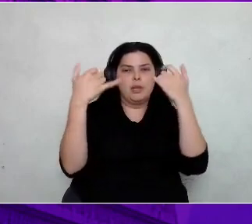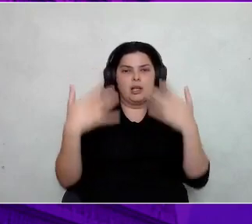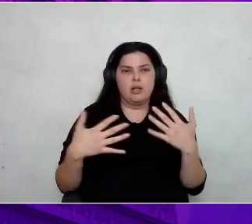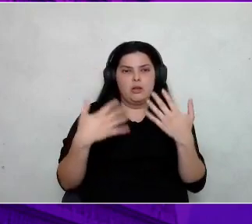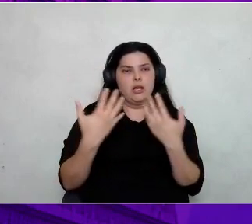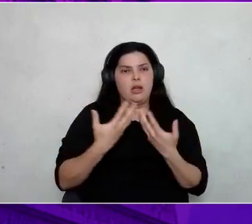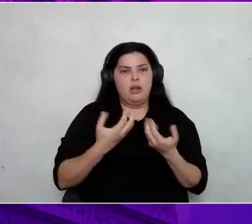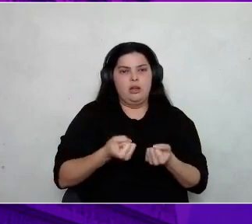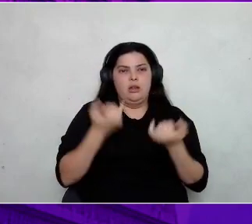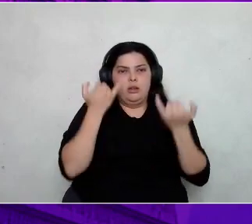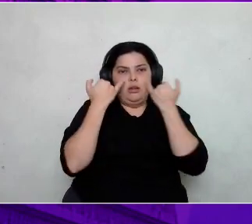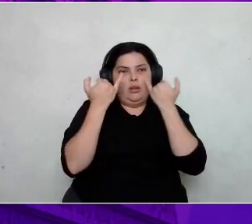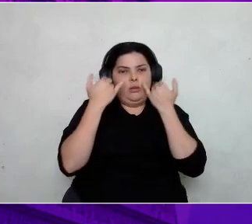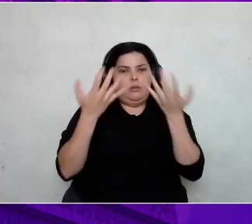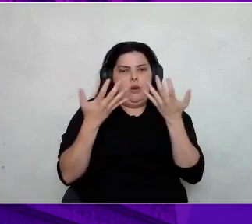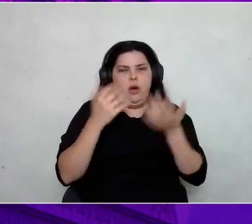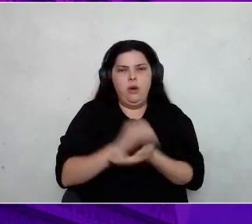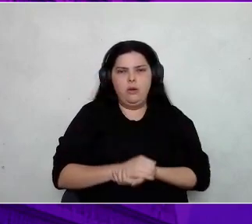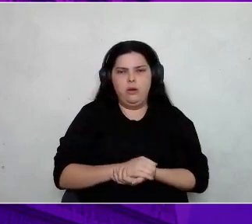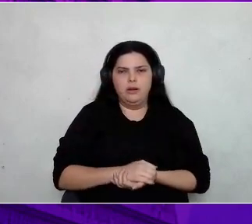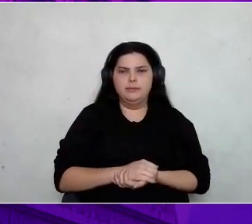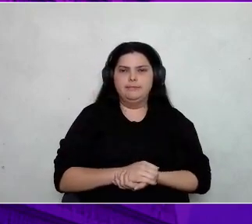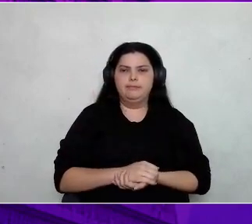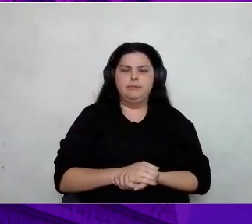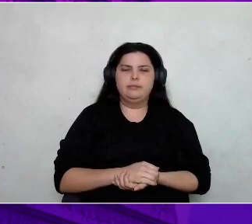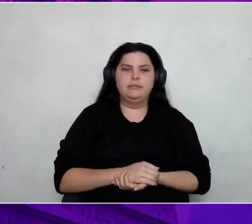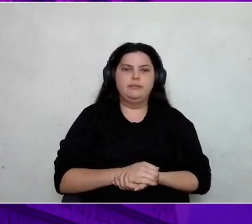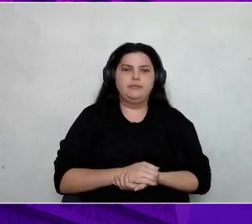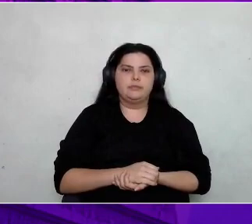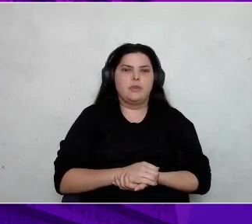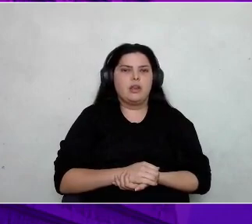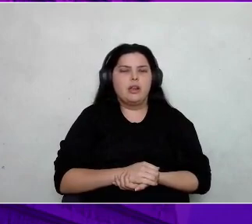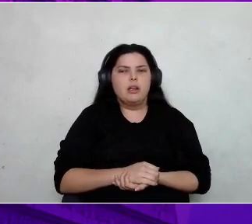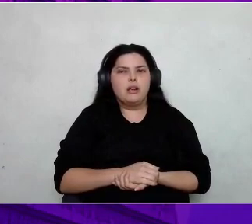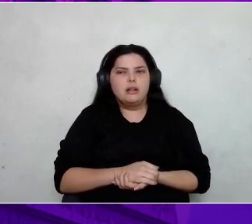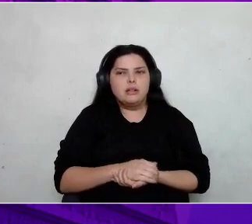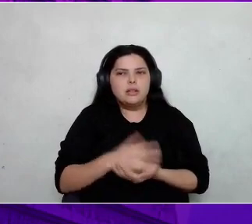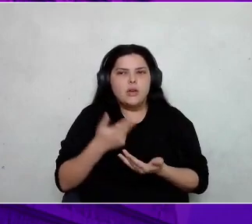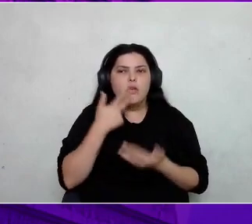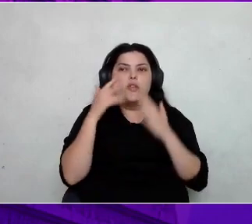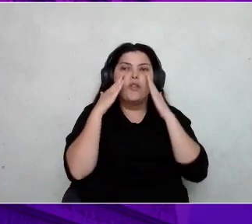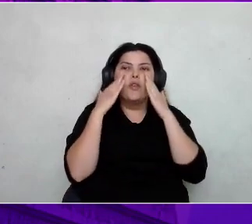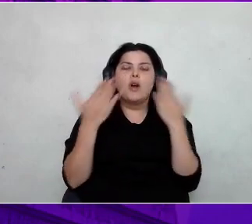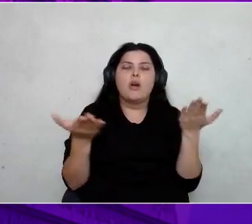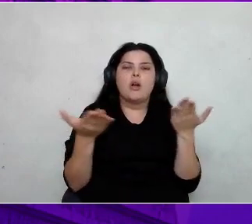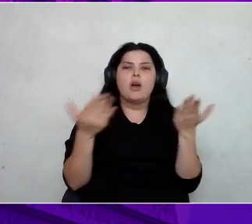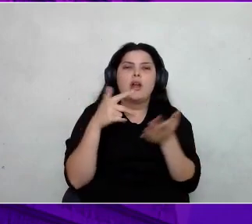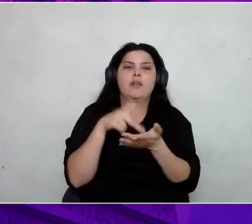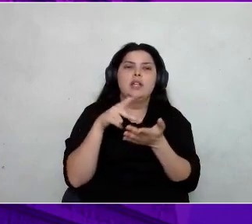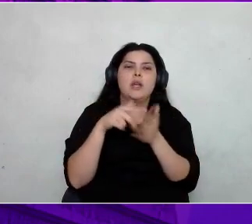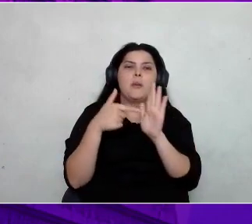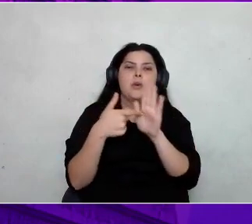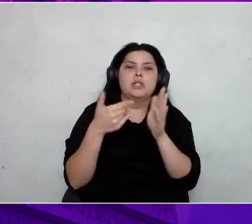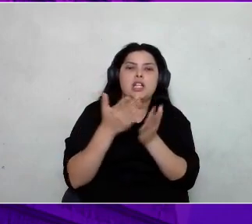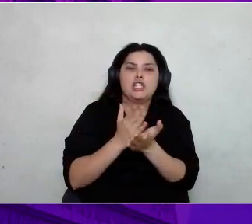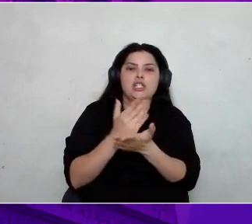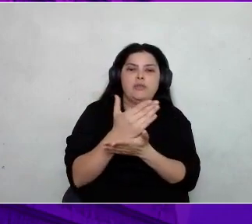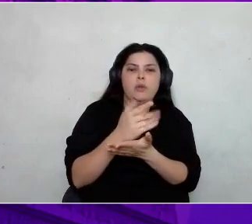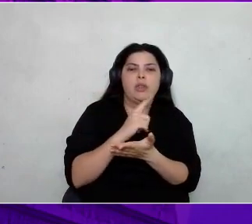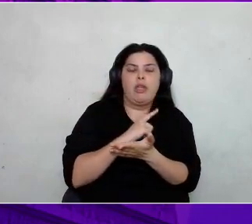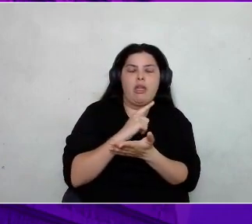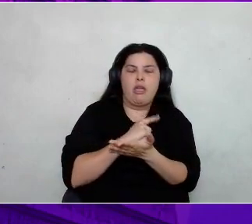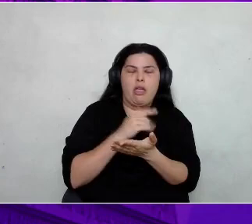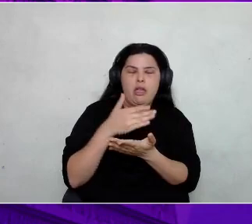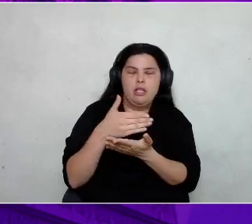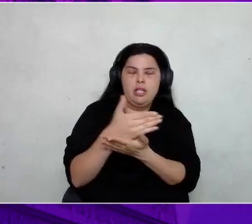que vocês estão passando, tá? Digamos que o foco de vocês, na verdade, é mostrar o desvio entre a